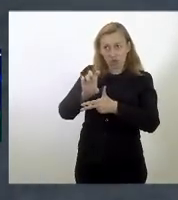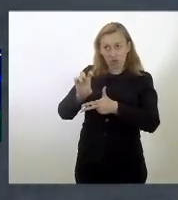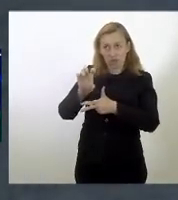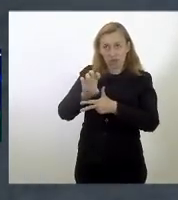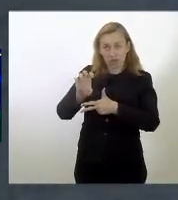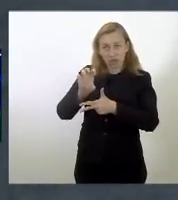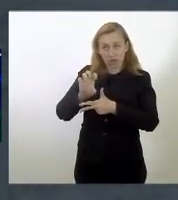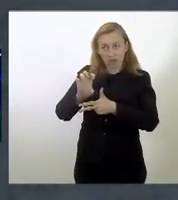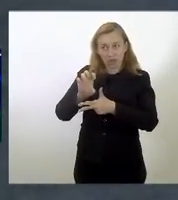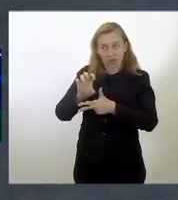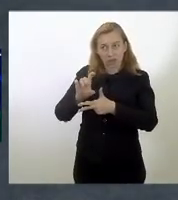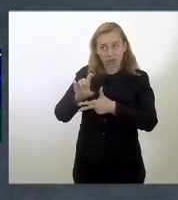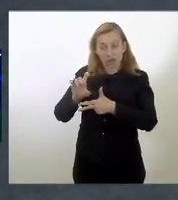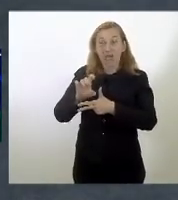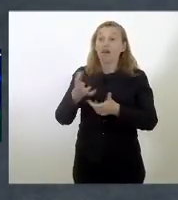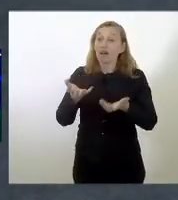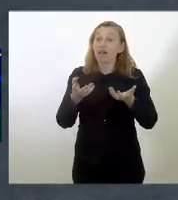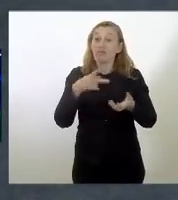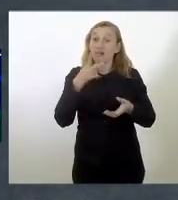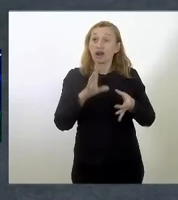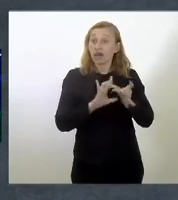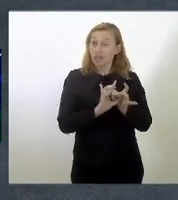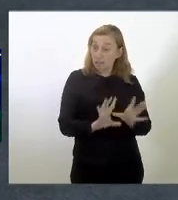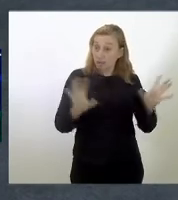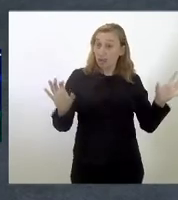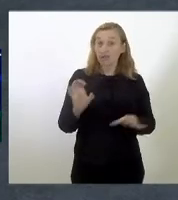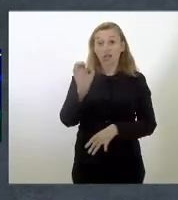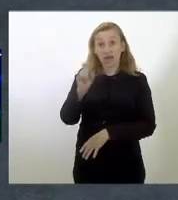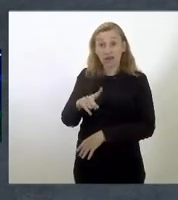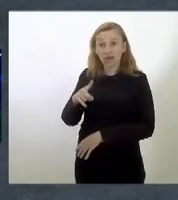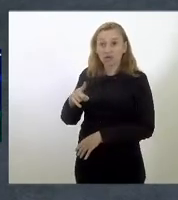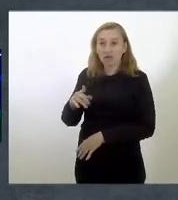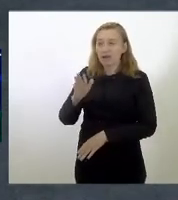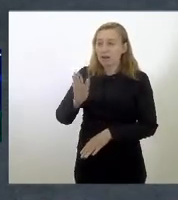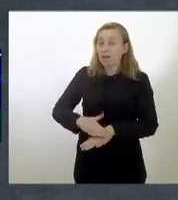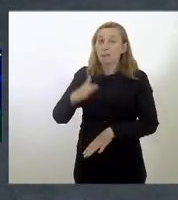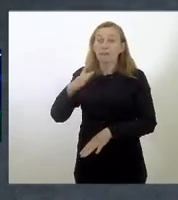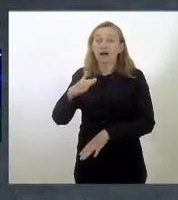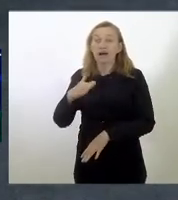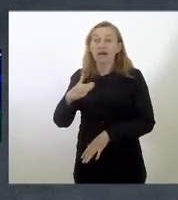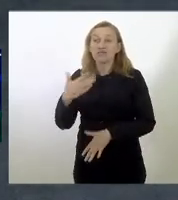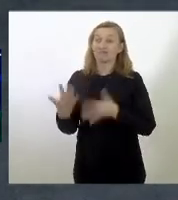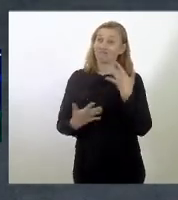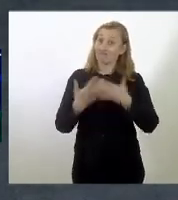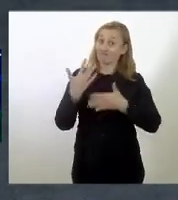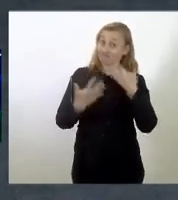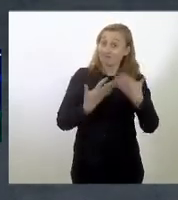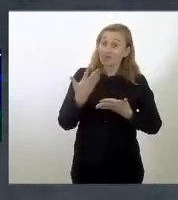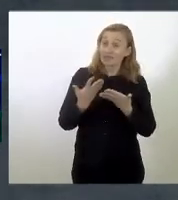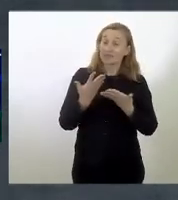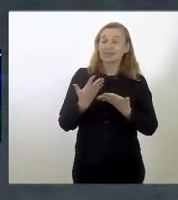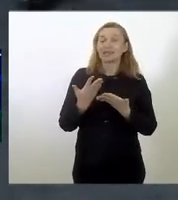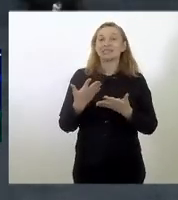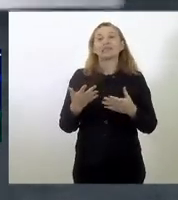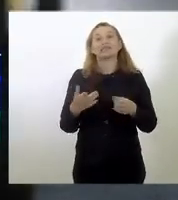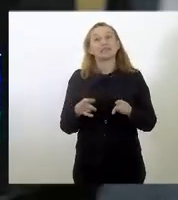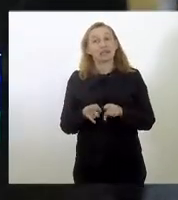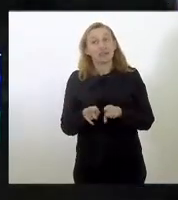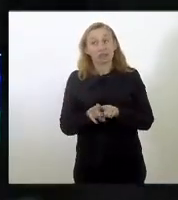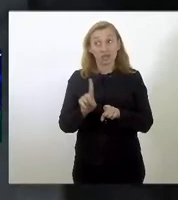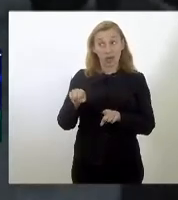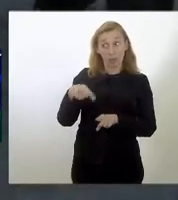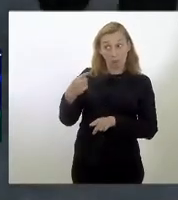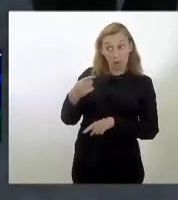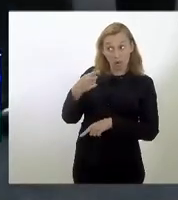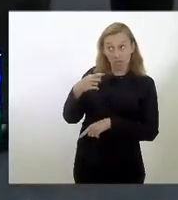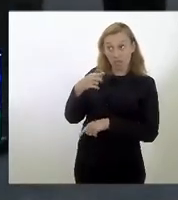Excelência, que a democracia é a coisa que mais nos encanta. E, aliás, depois eu vou fazer